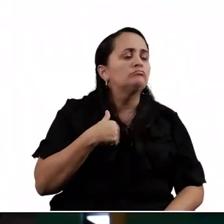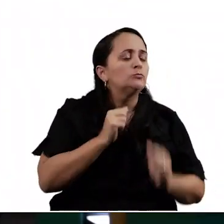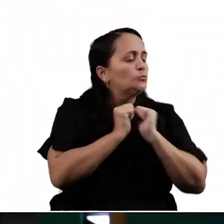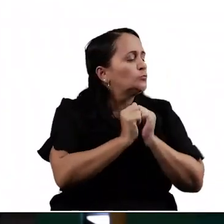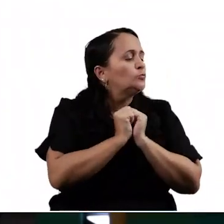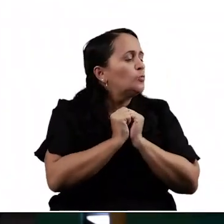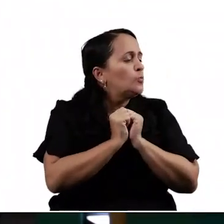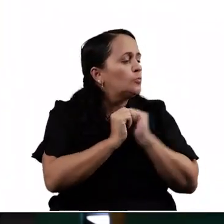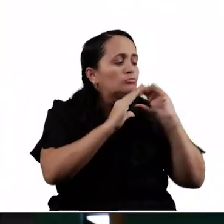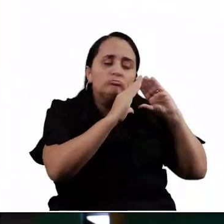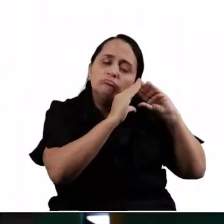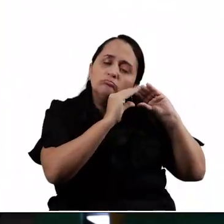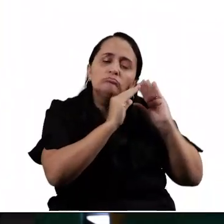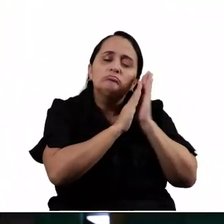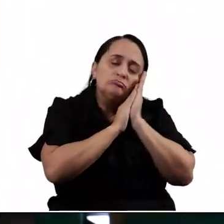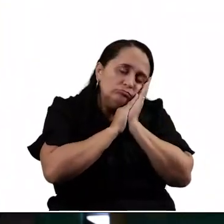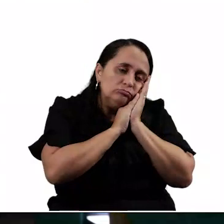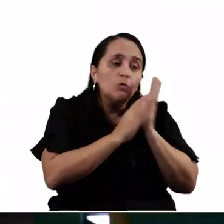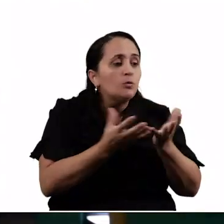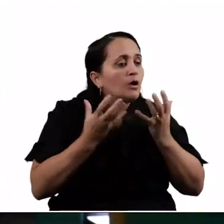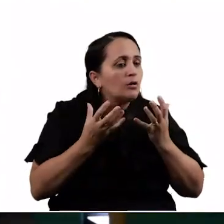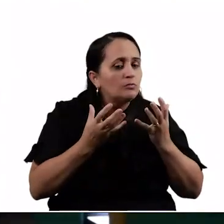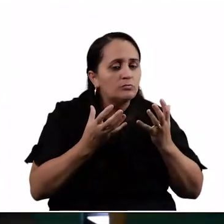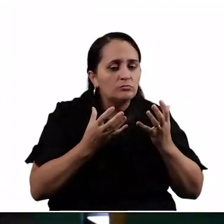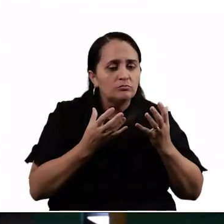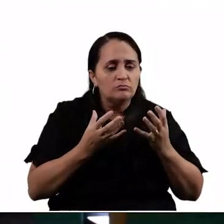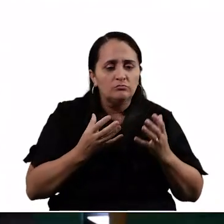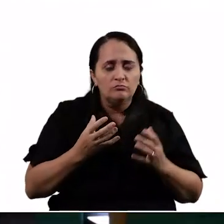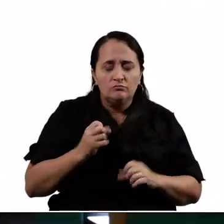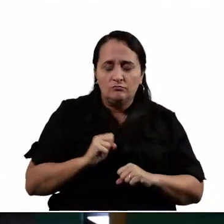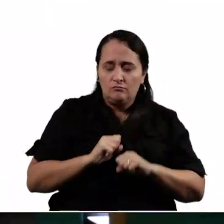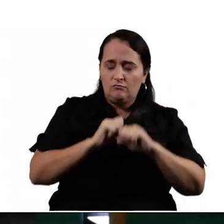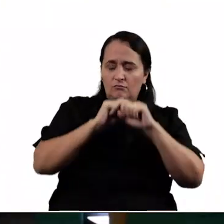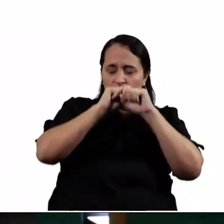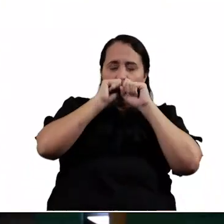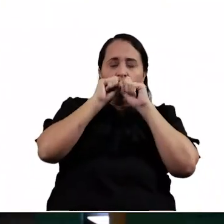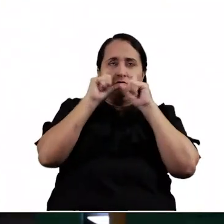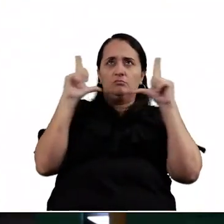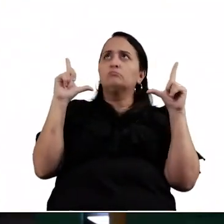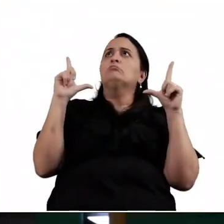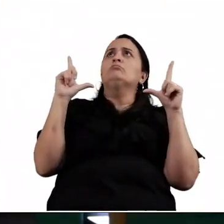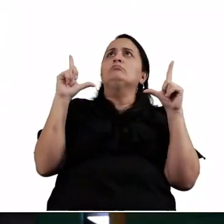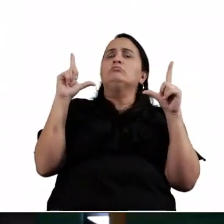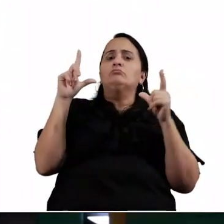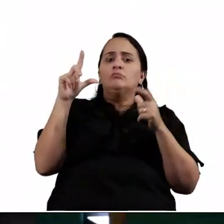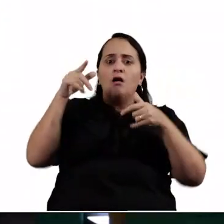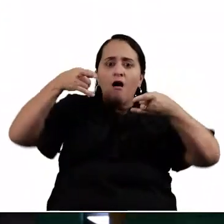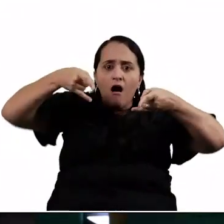meu companheiro quando ele viu ele já estava na sua cama deitado